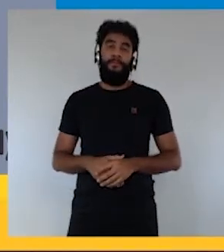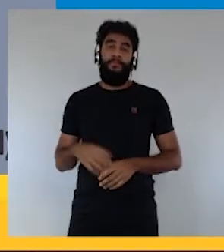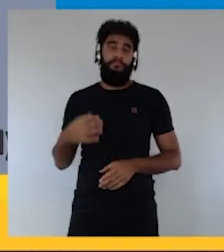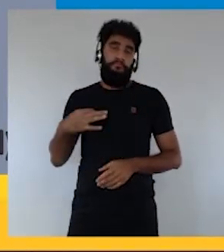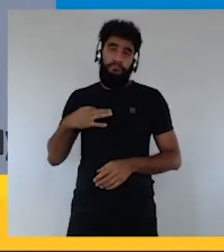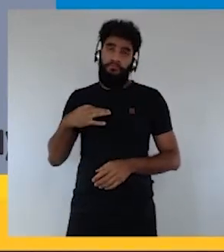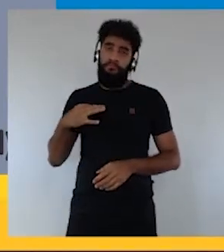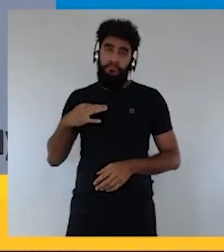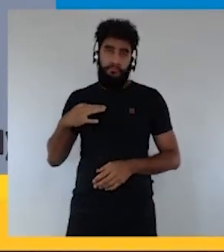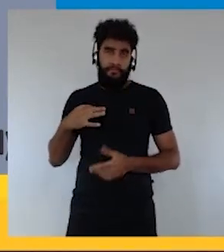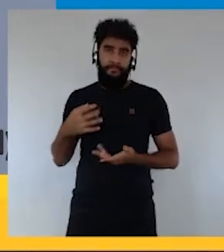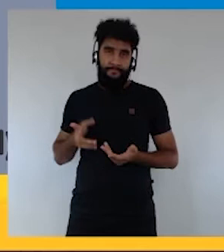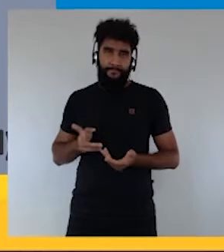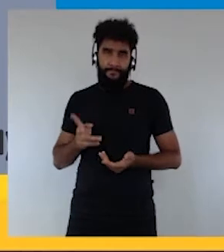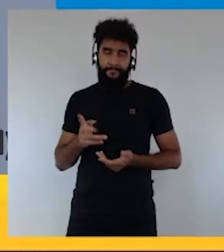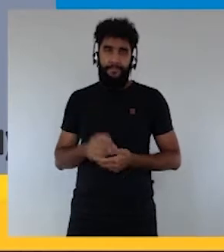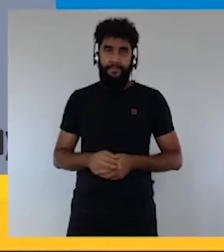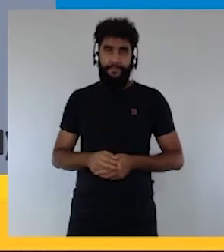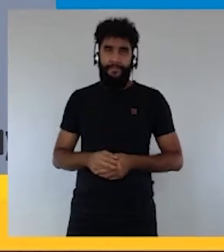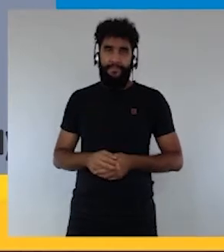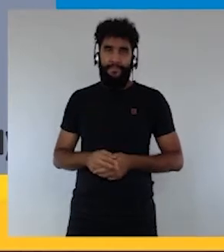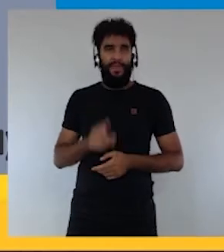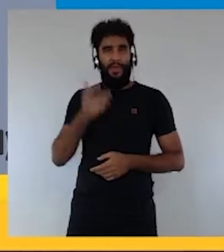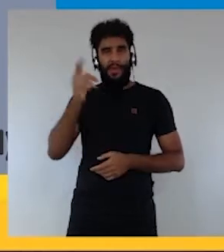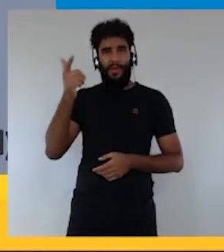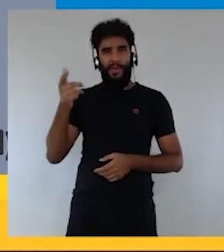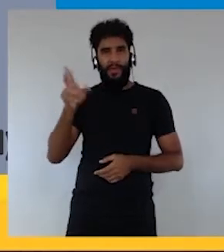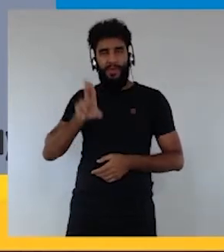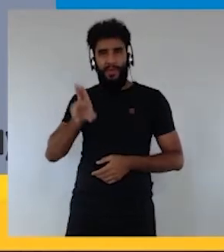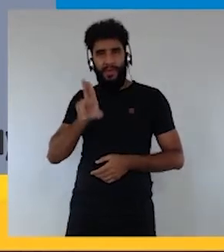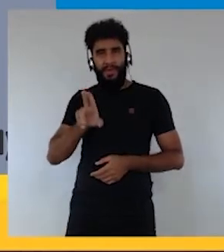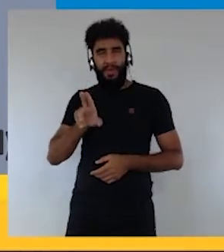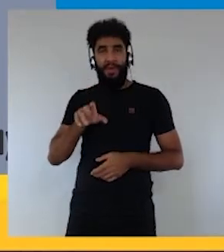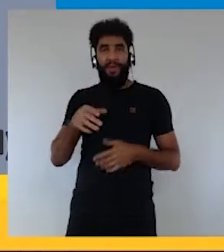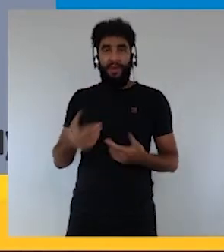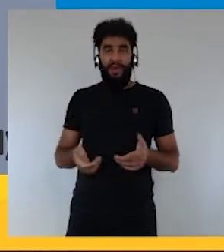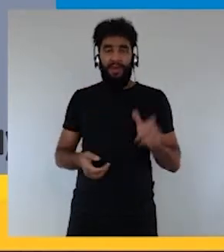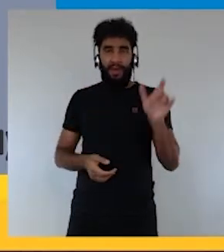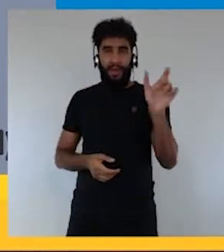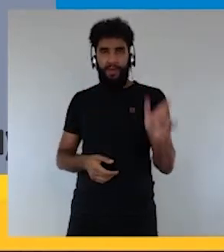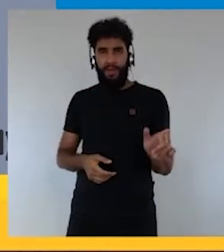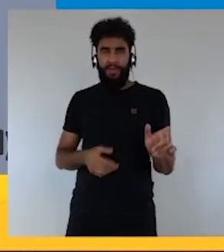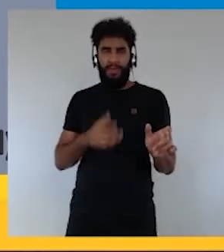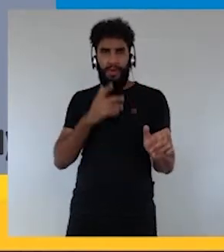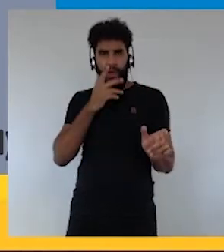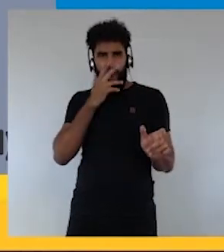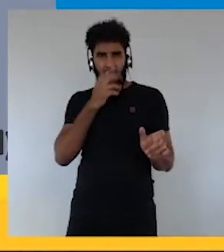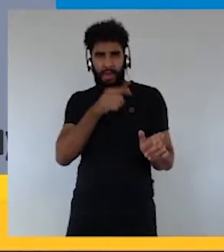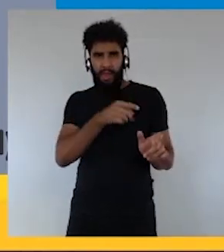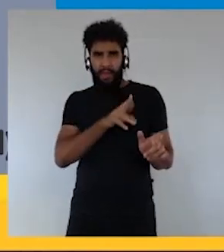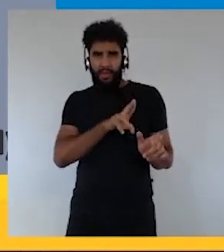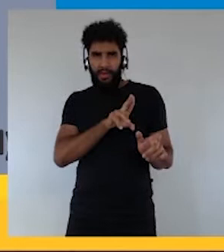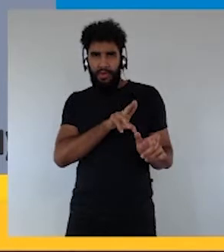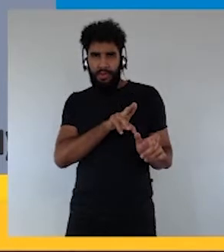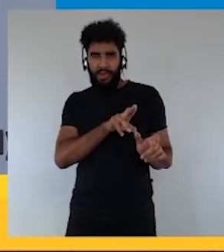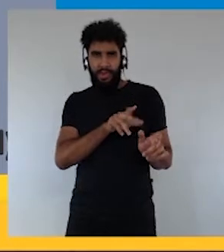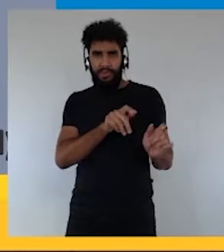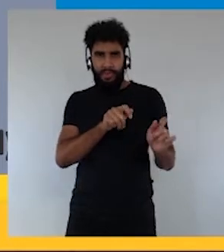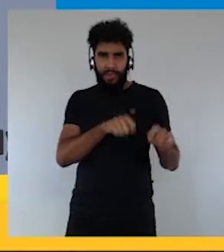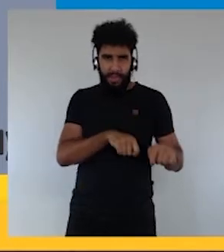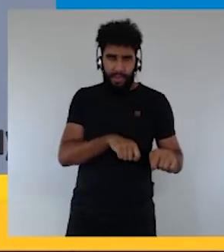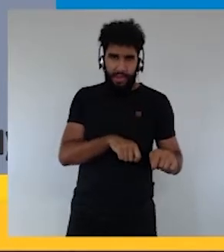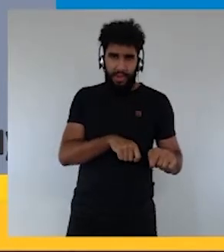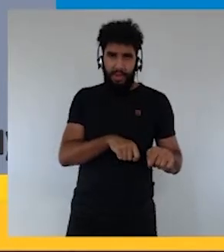voluntários. E aí, lá pelas tantas, como todo mundo usa, o árbitro começa a determinar que use quando está dentro da sua